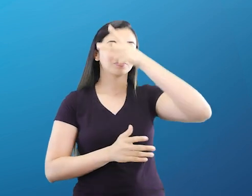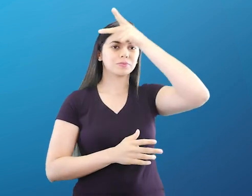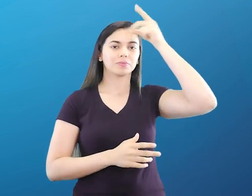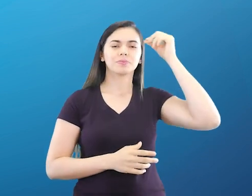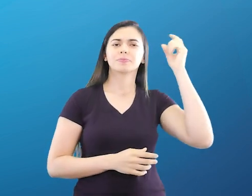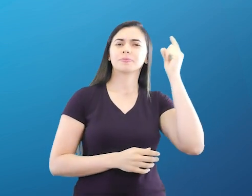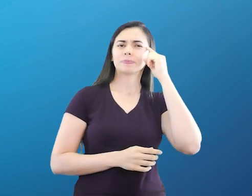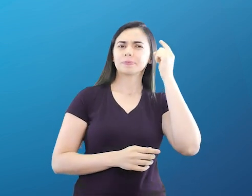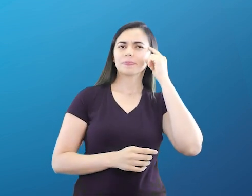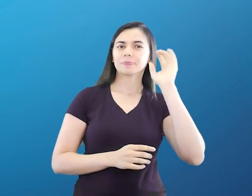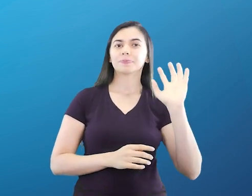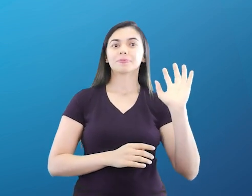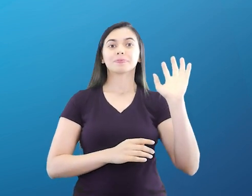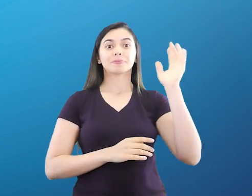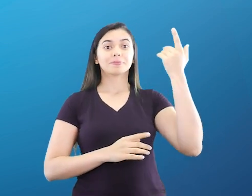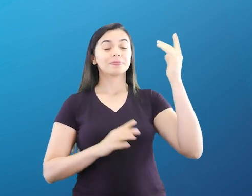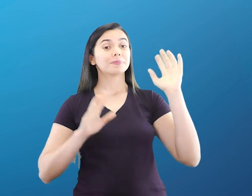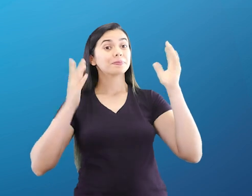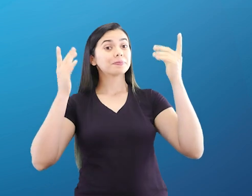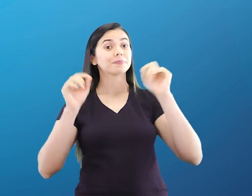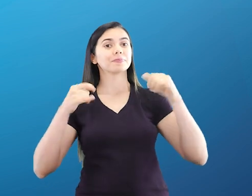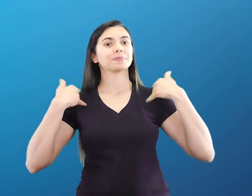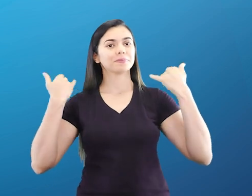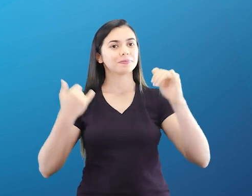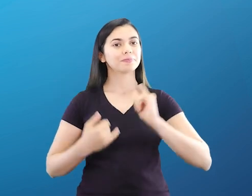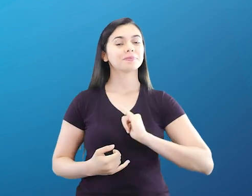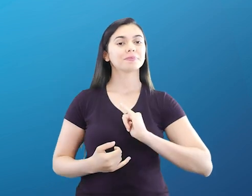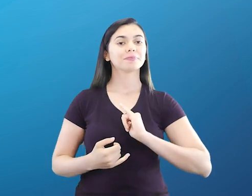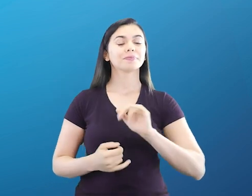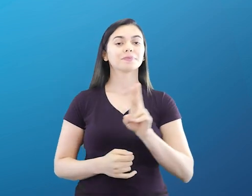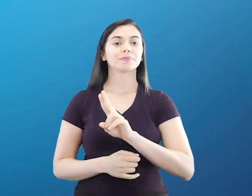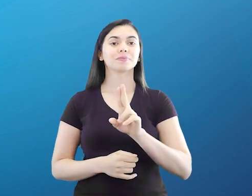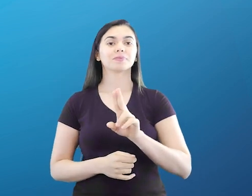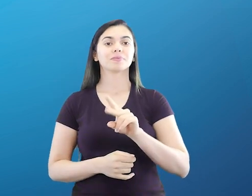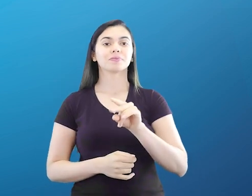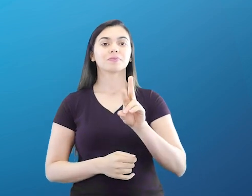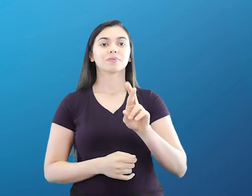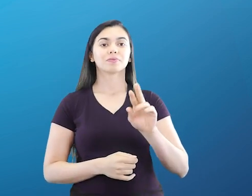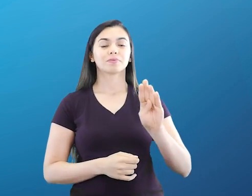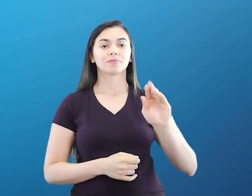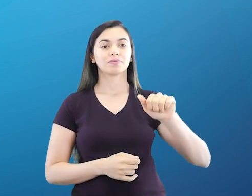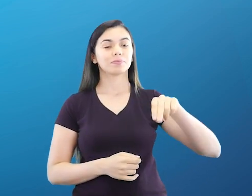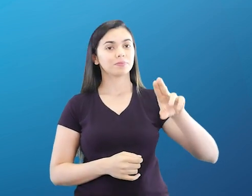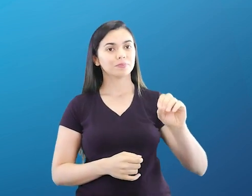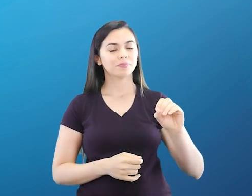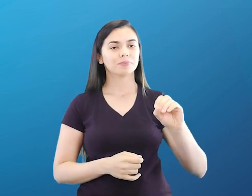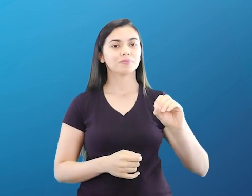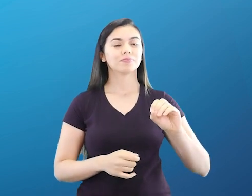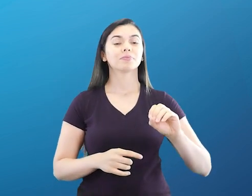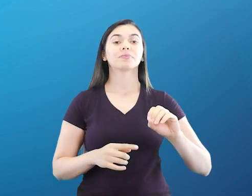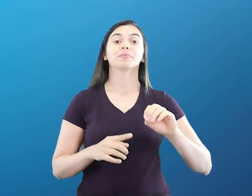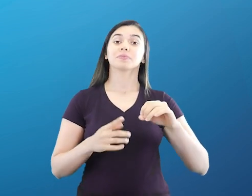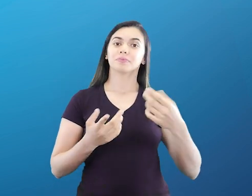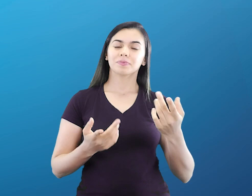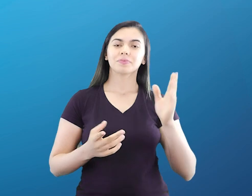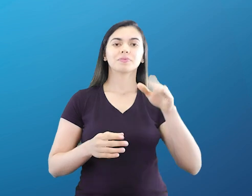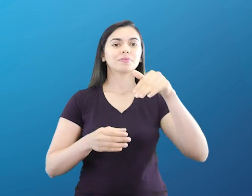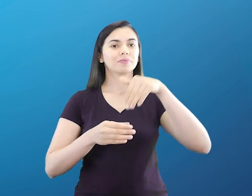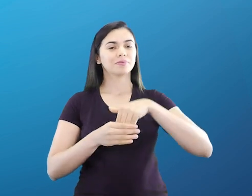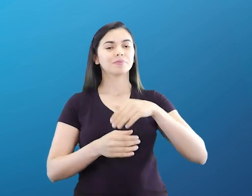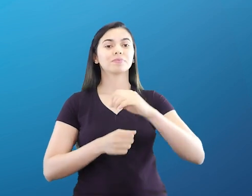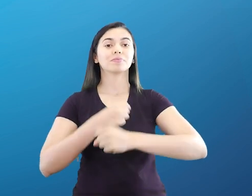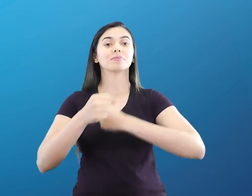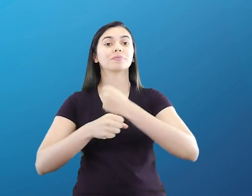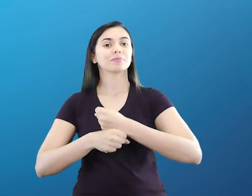a pensar em comemorar o aniversário da nossa cidade foi Urbano Rocha de Miranda, que ele foi eleito